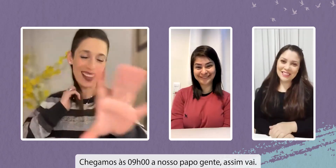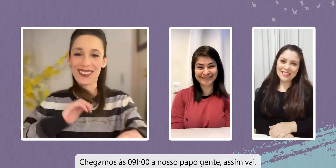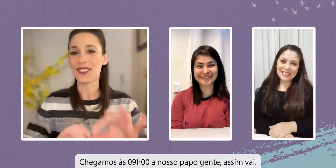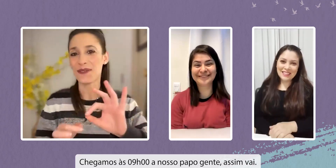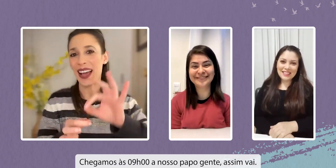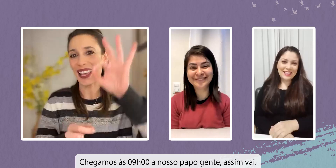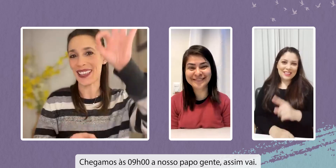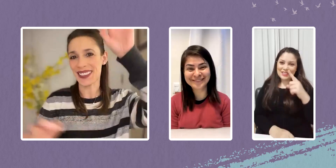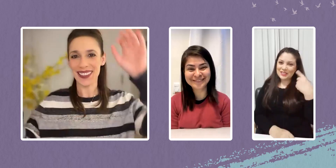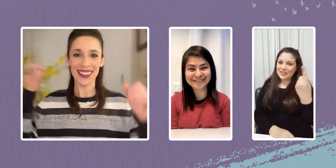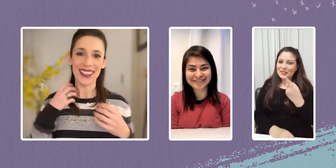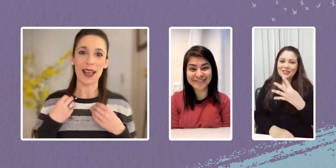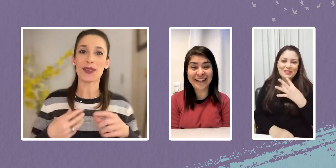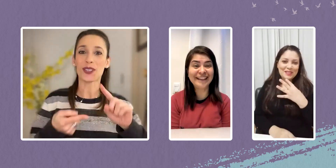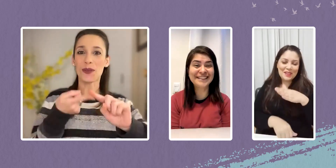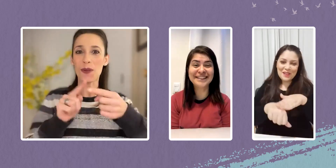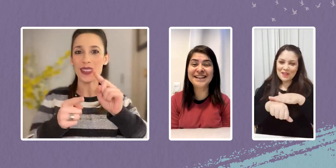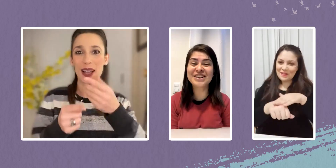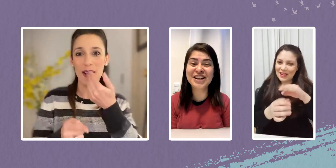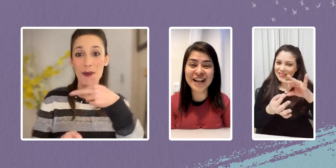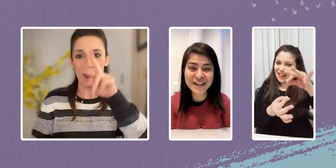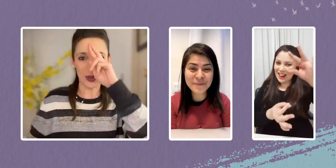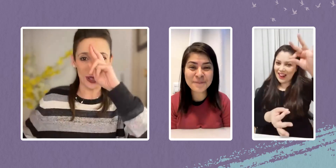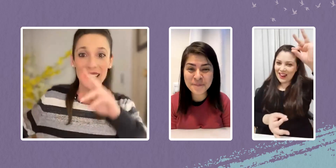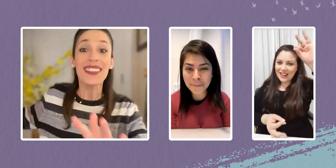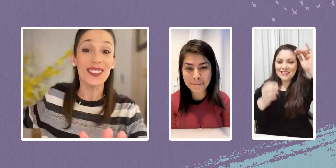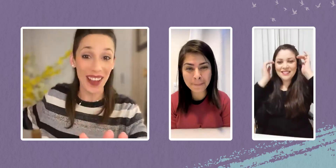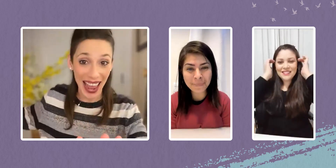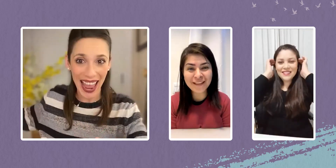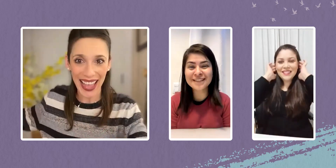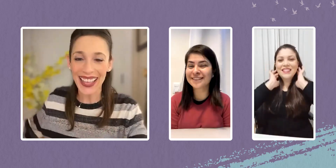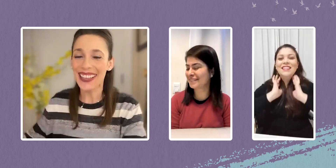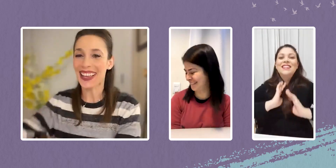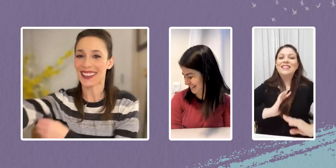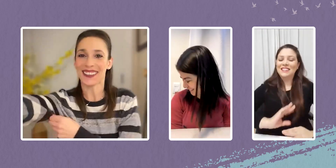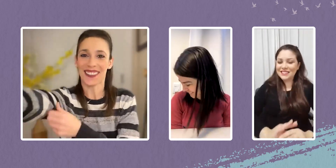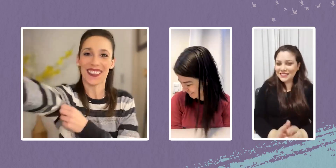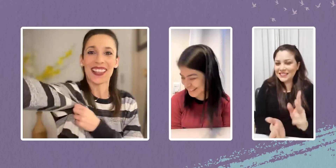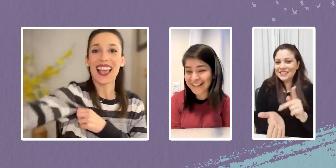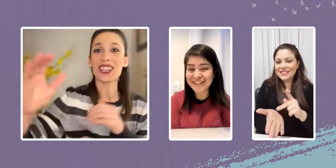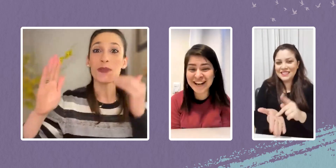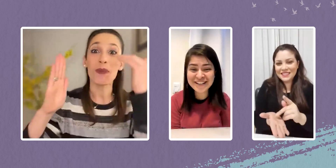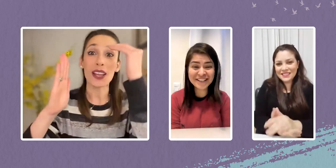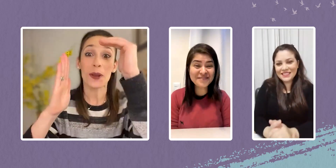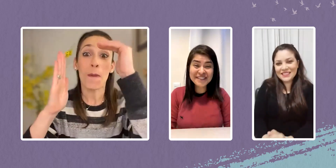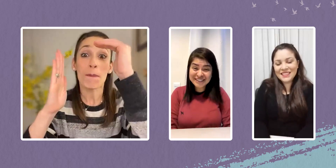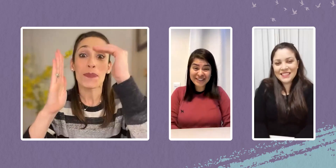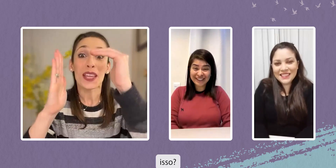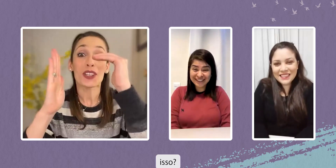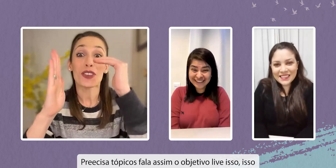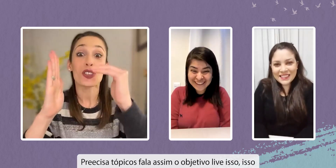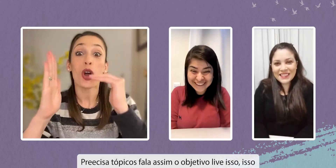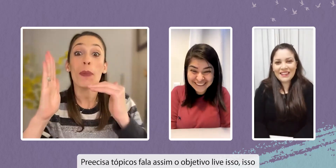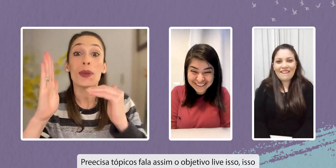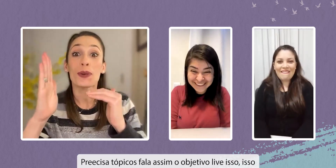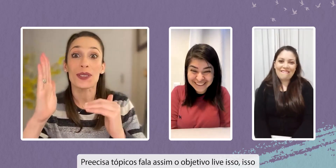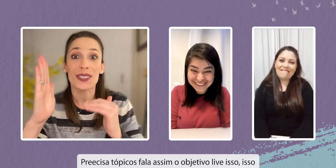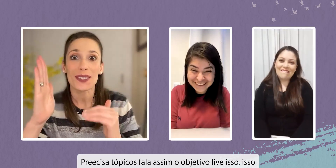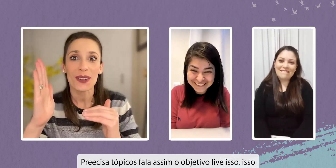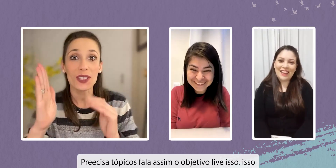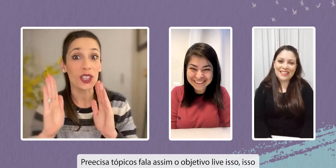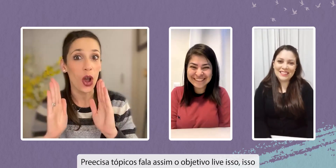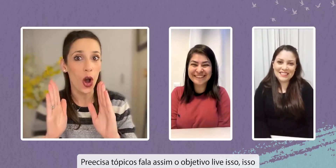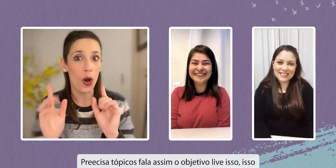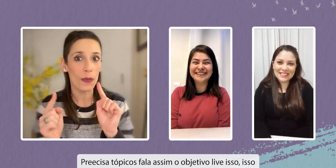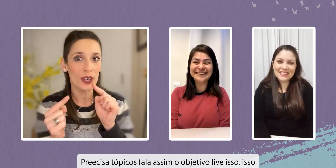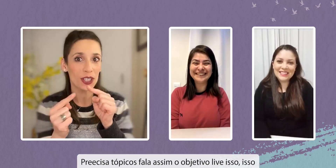assim, vai. Ah, nós vamos combinar o almoço. Não é? Se A deixar, gente, a gente fez tópicos.